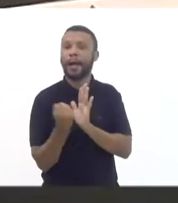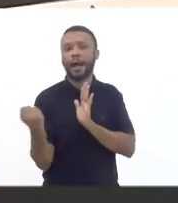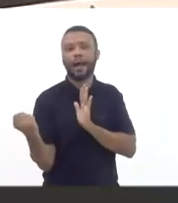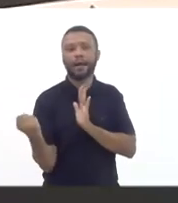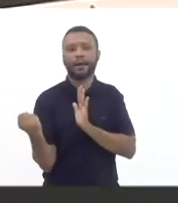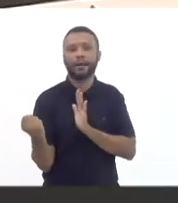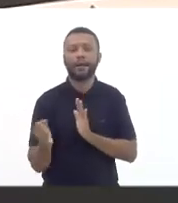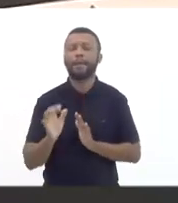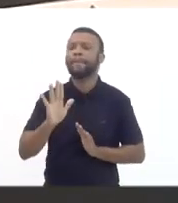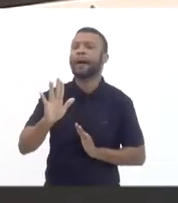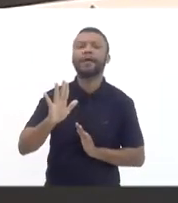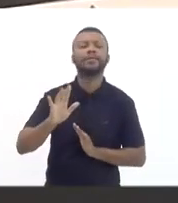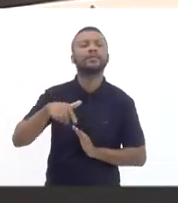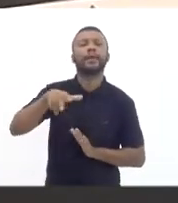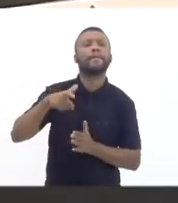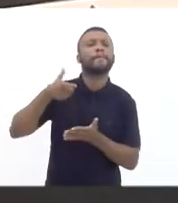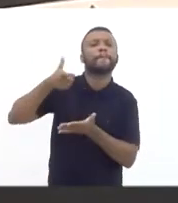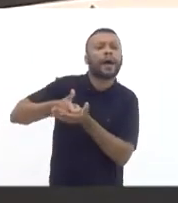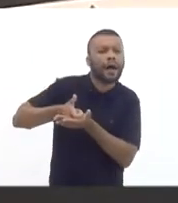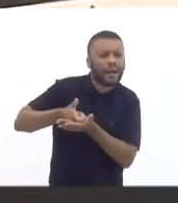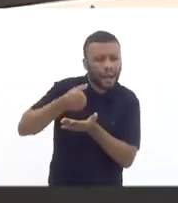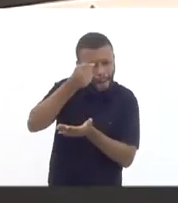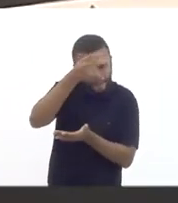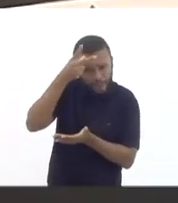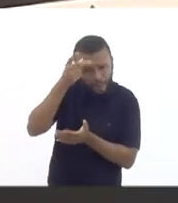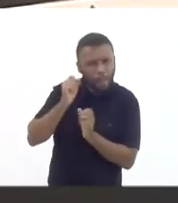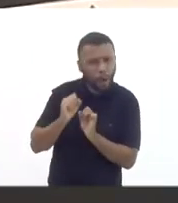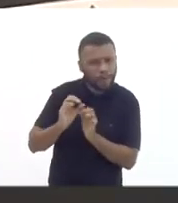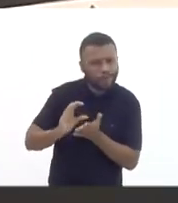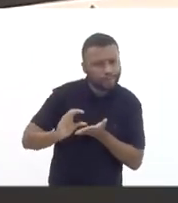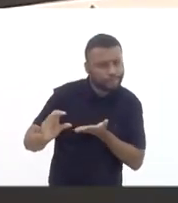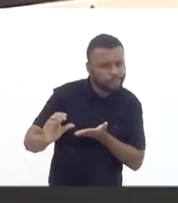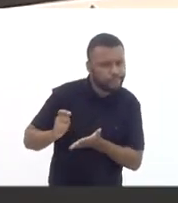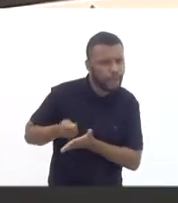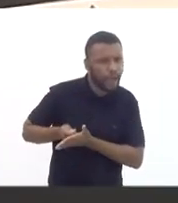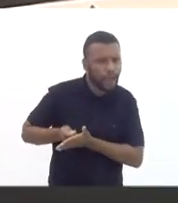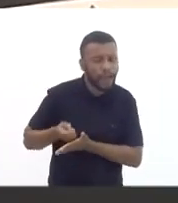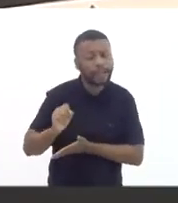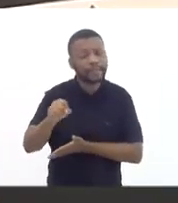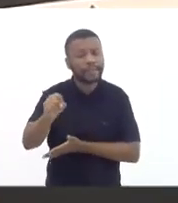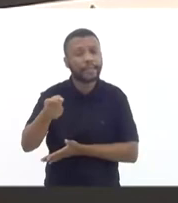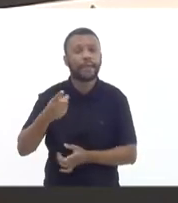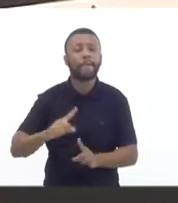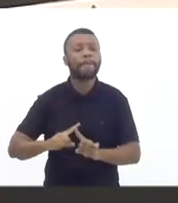por isso? A própria prefeitura pode pagar? Sim, mas como vai fazer essa